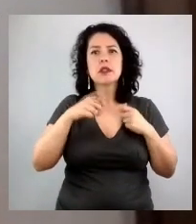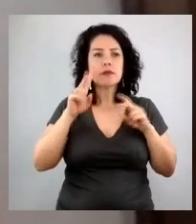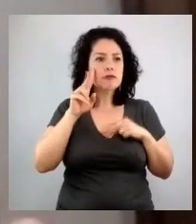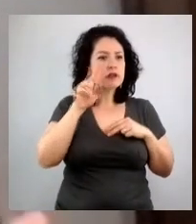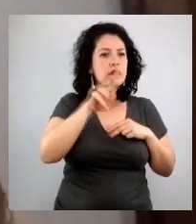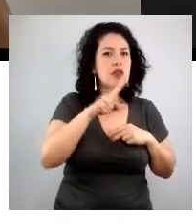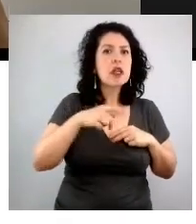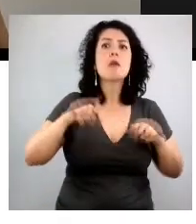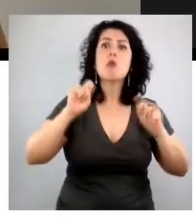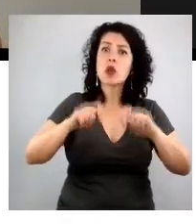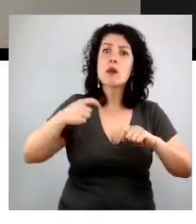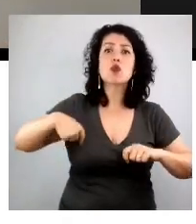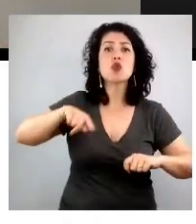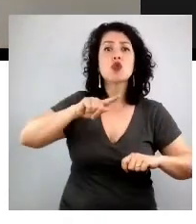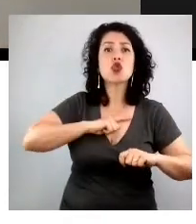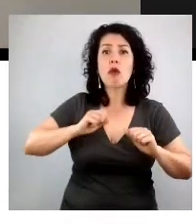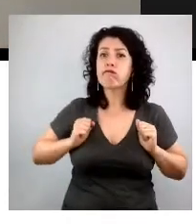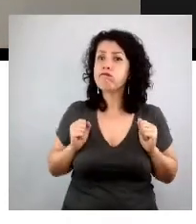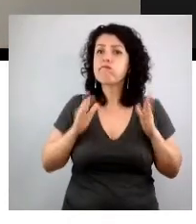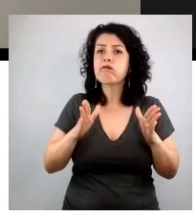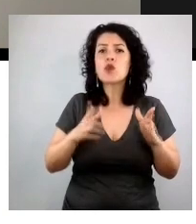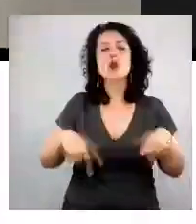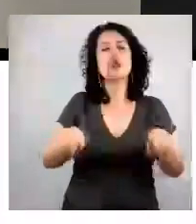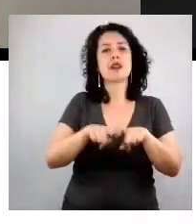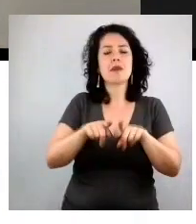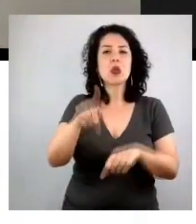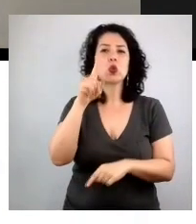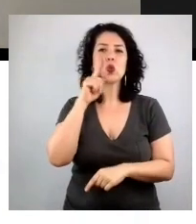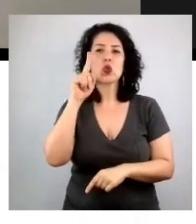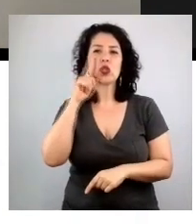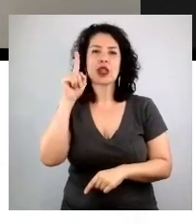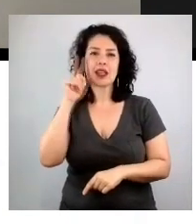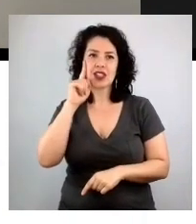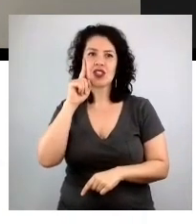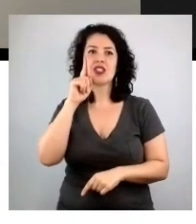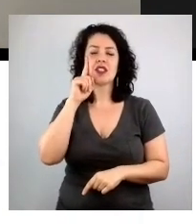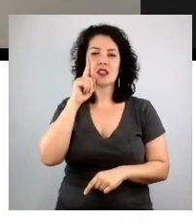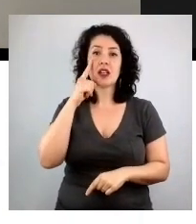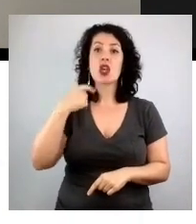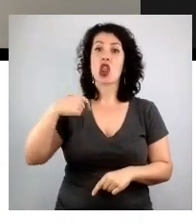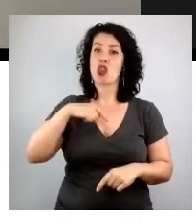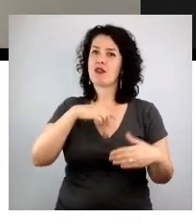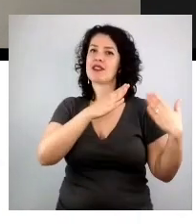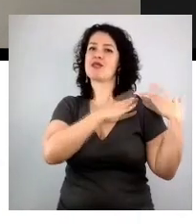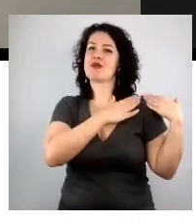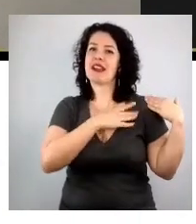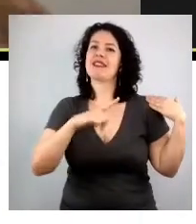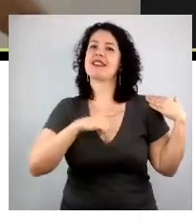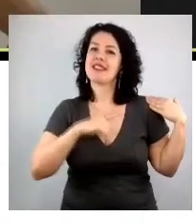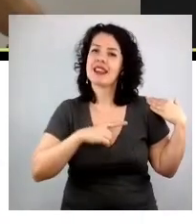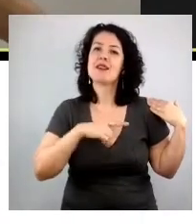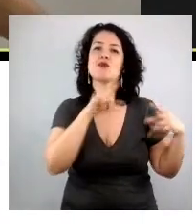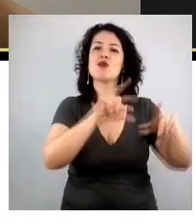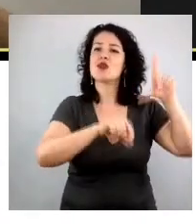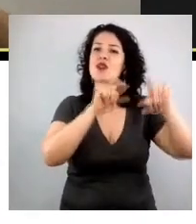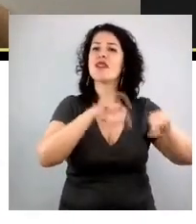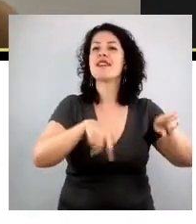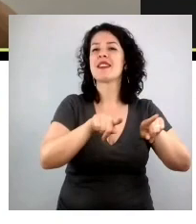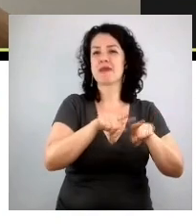nosso cotidiano, todas as potências que estão inseridas nas nossas próprias escolhas. Nath voltou aqui com a gente.